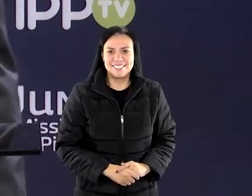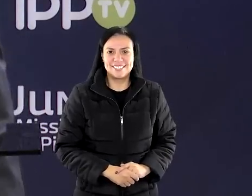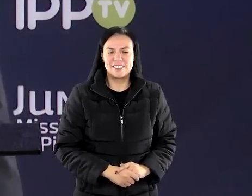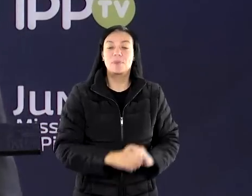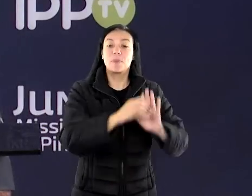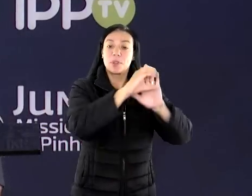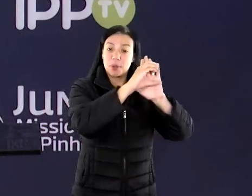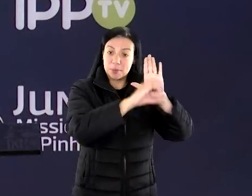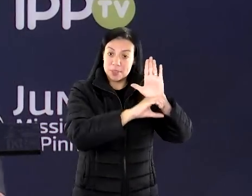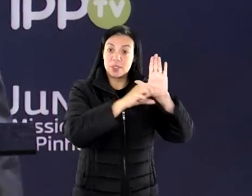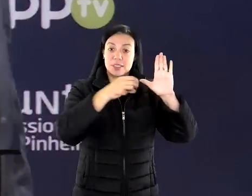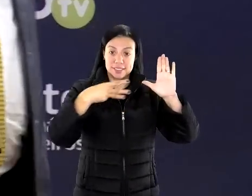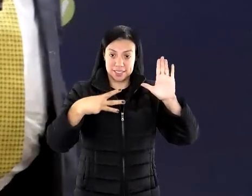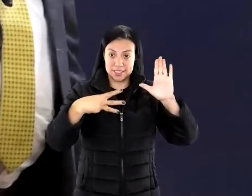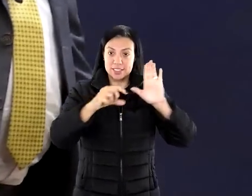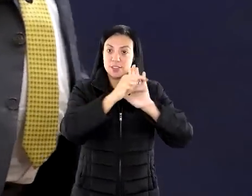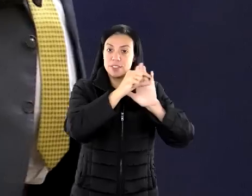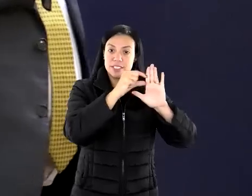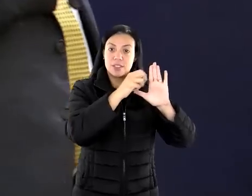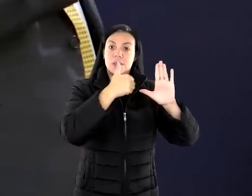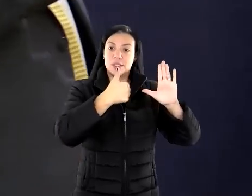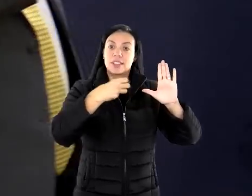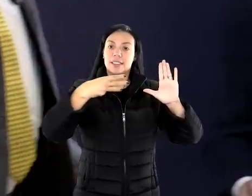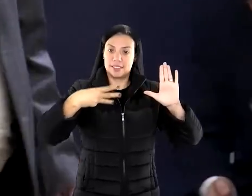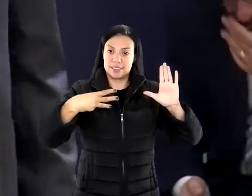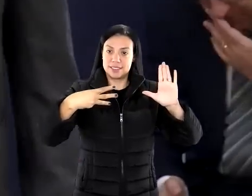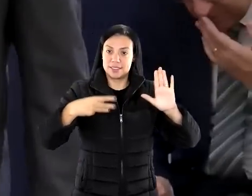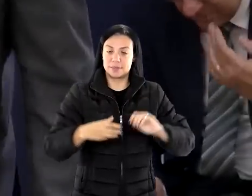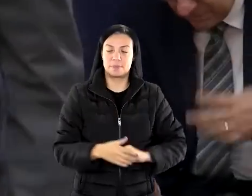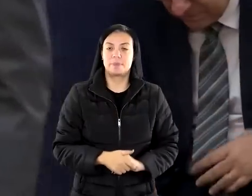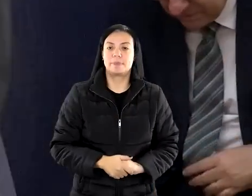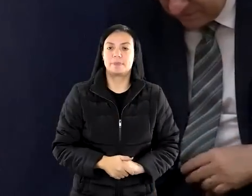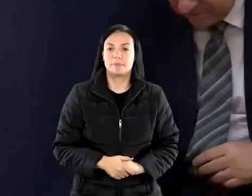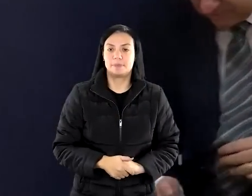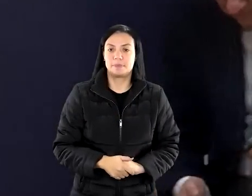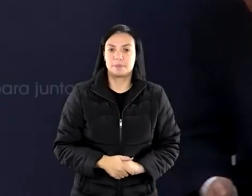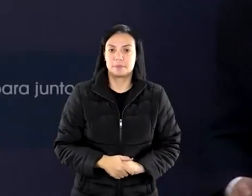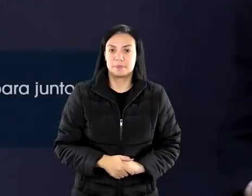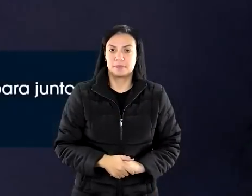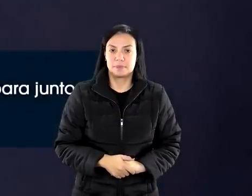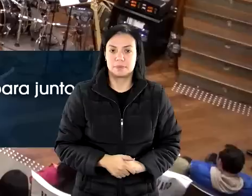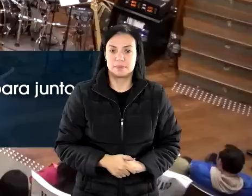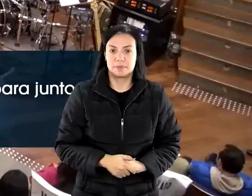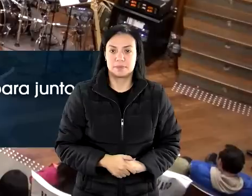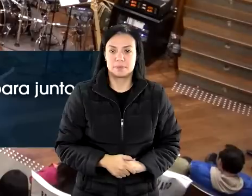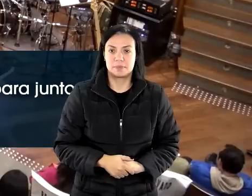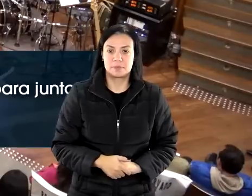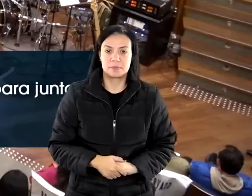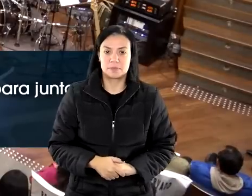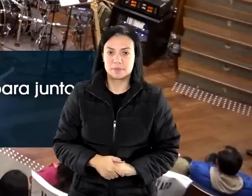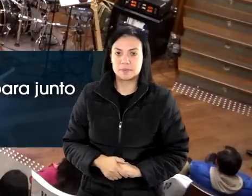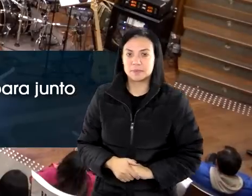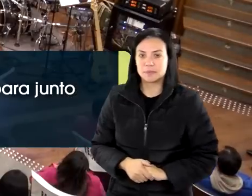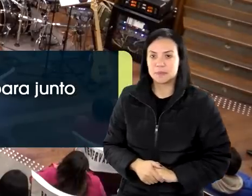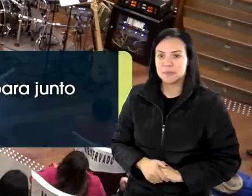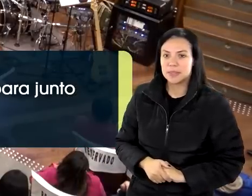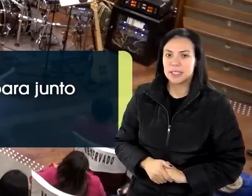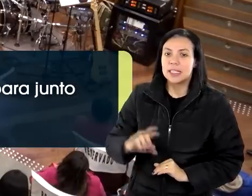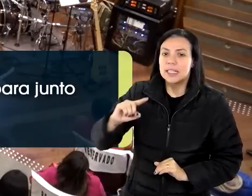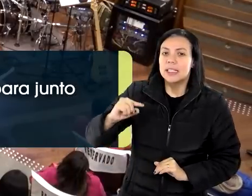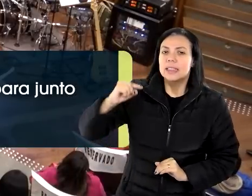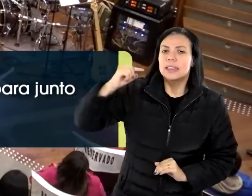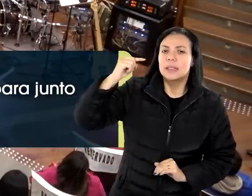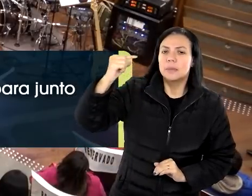3, versículo 13. Lê comigo aí, por favor. O que é que diz aí? O que é que diz? Vamos lá.